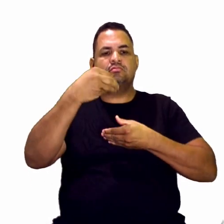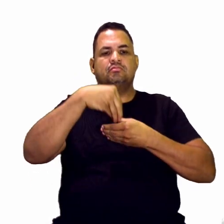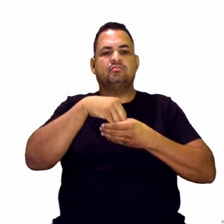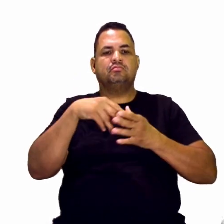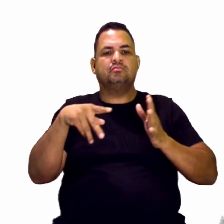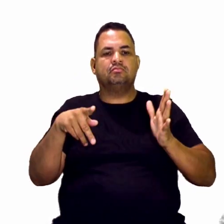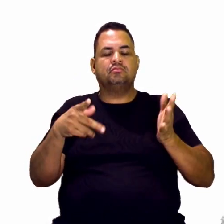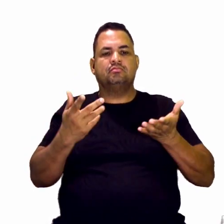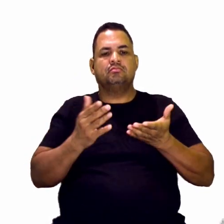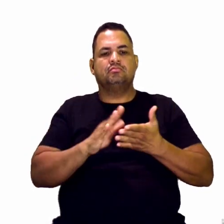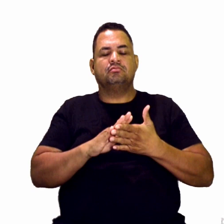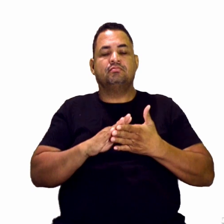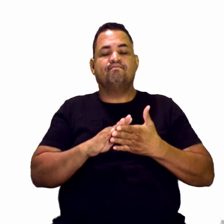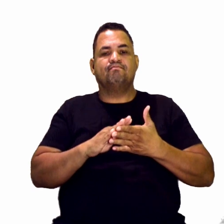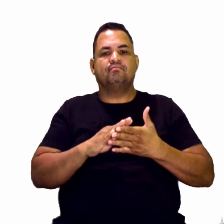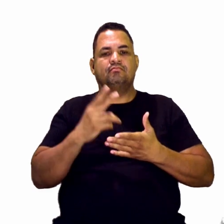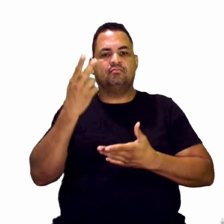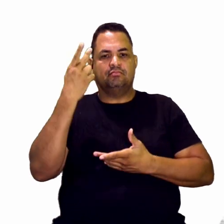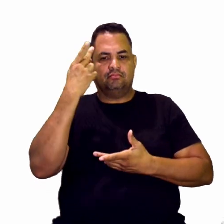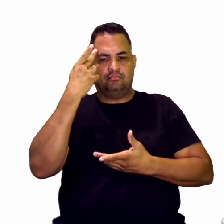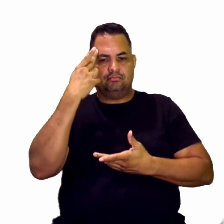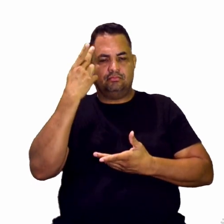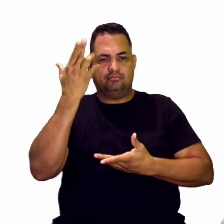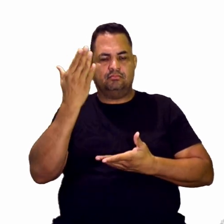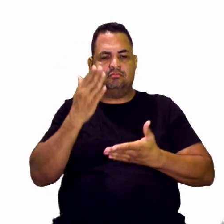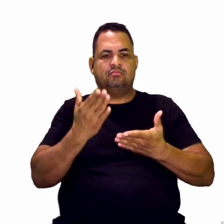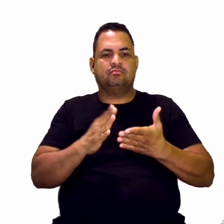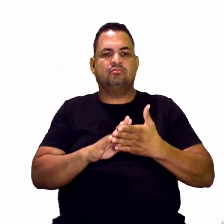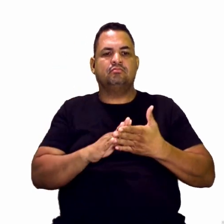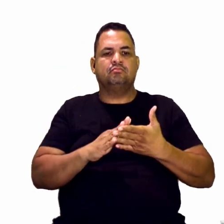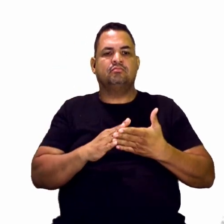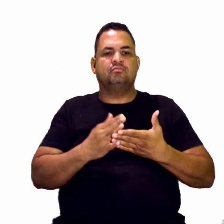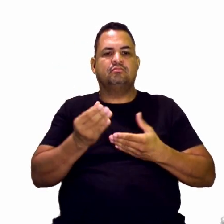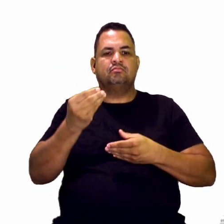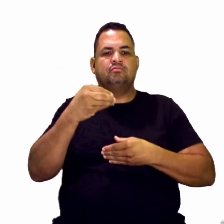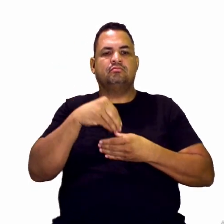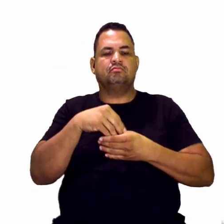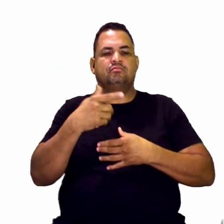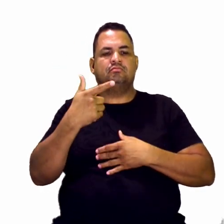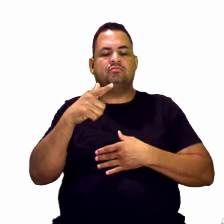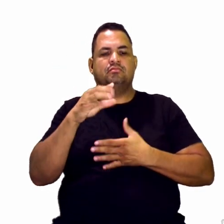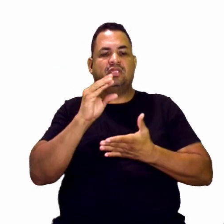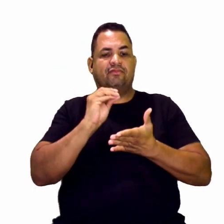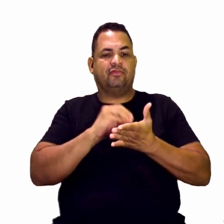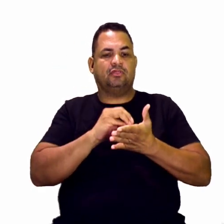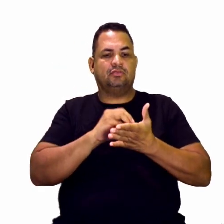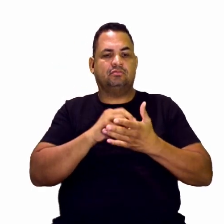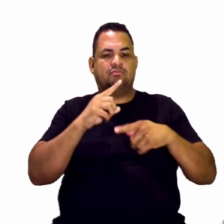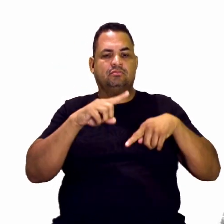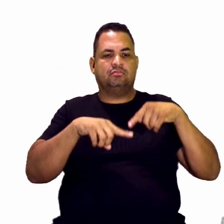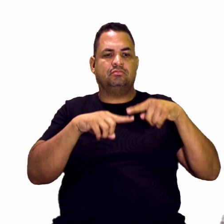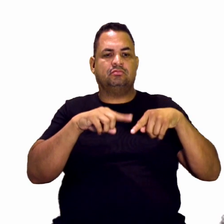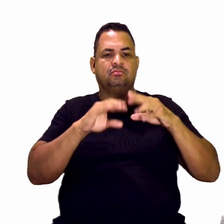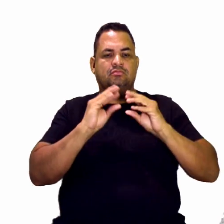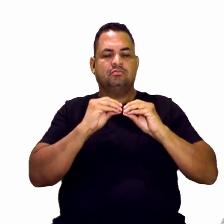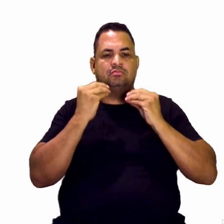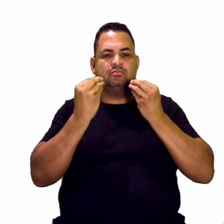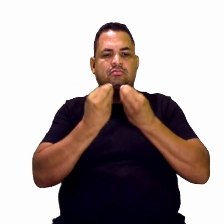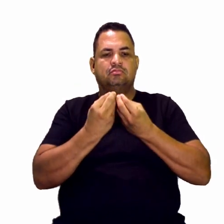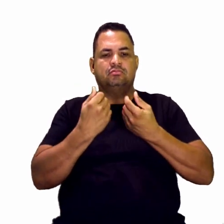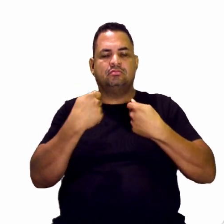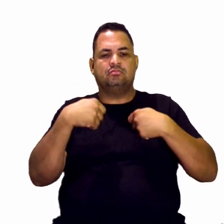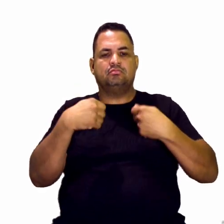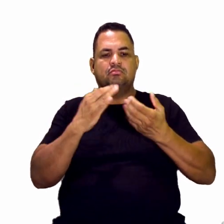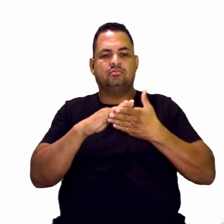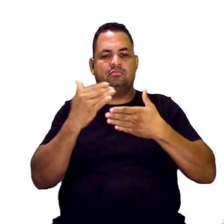dela, automaticamente é sinal que lá dentro não tem essa substância. Então ela precisa